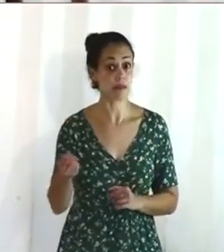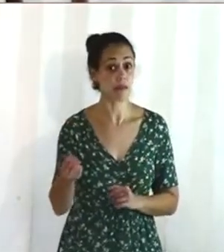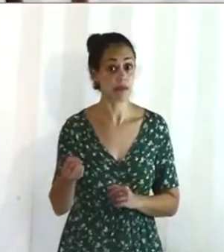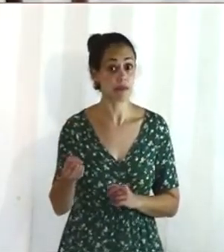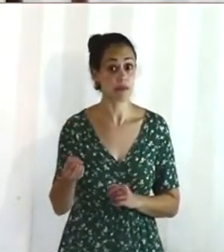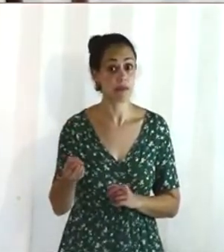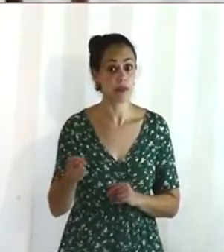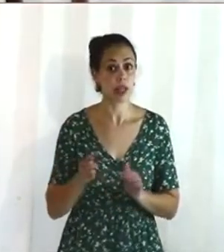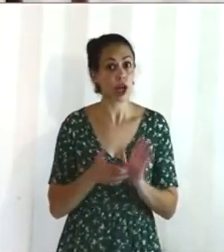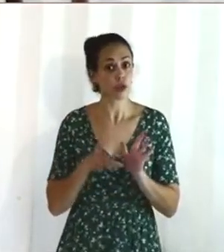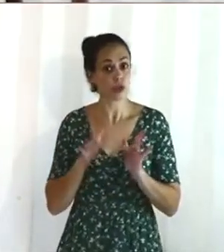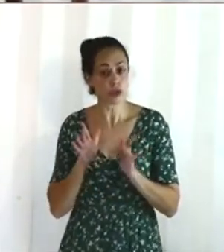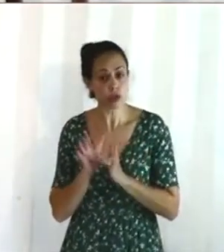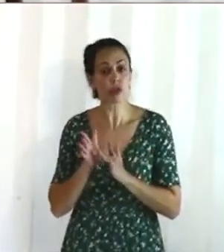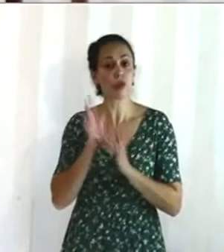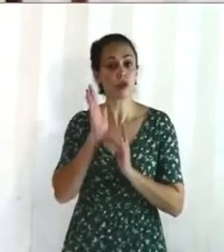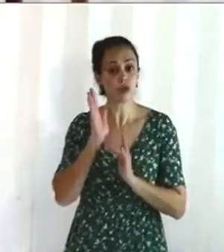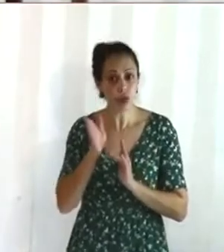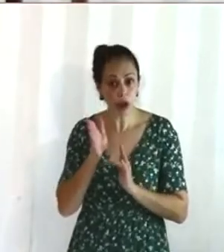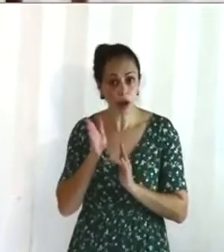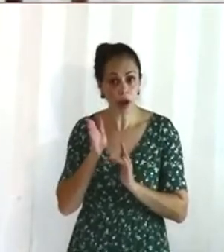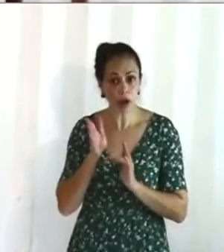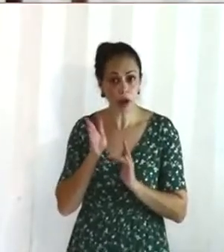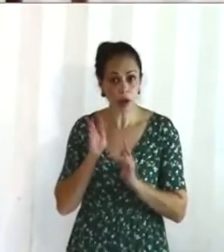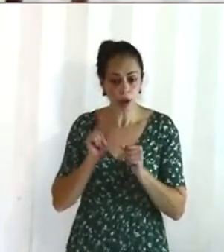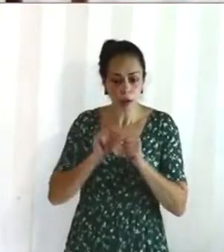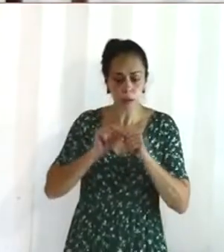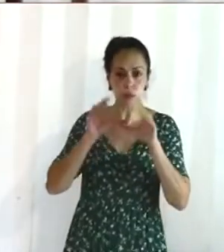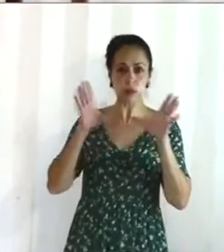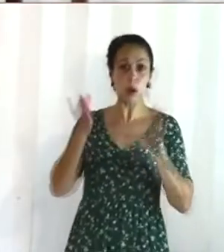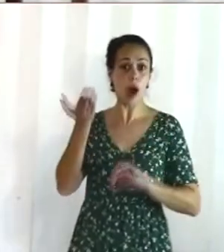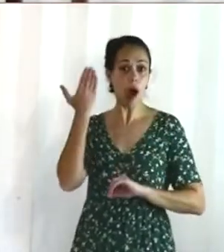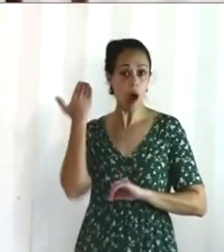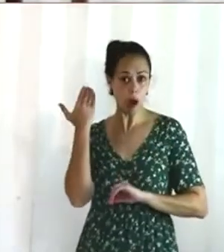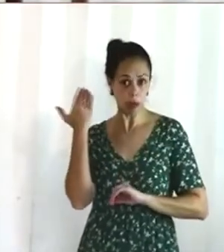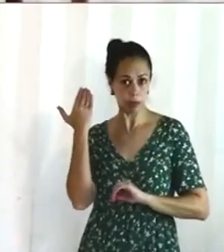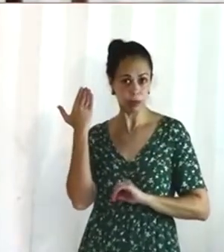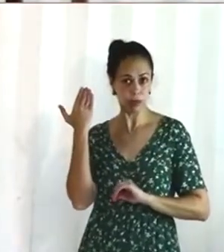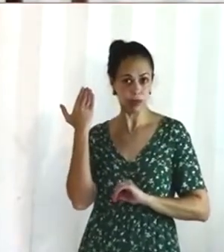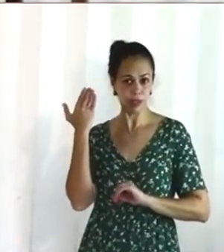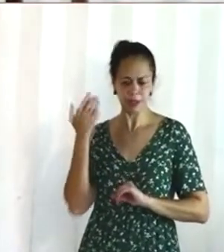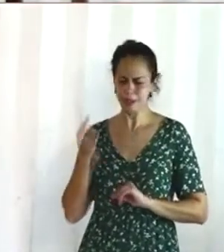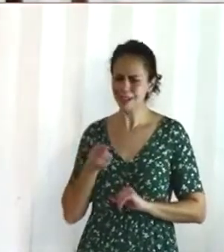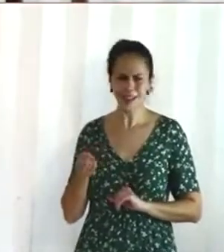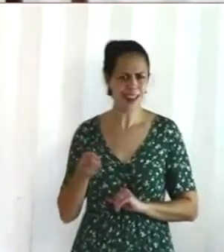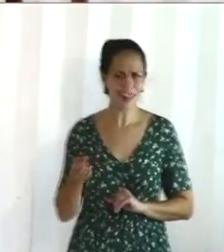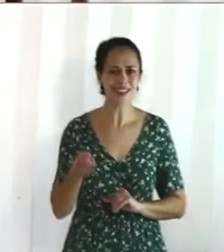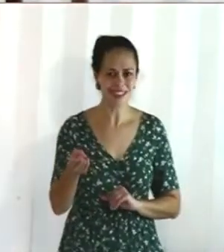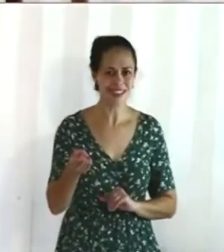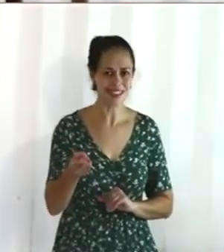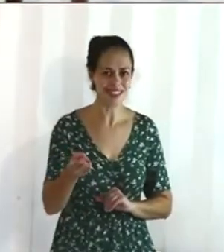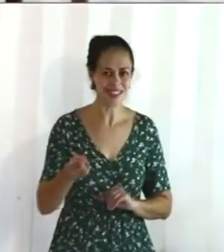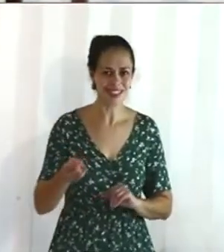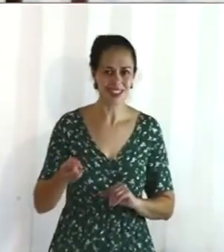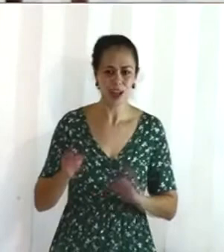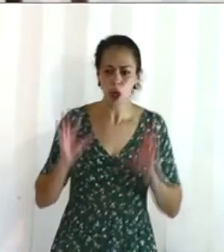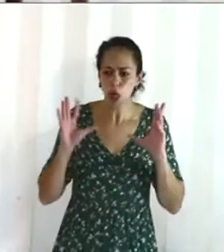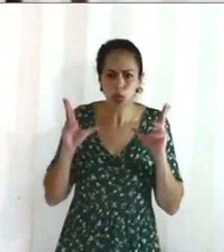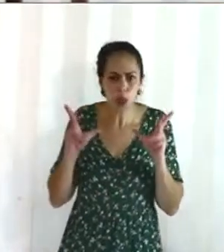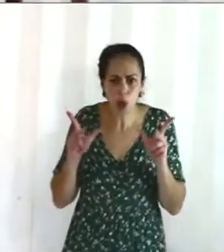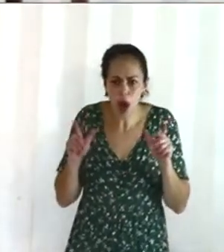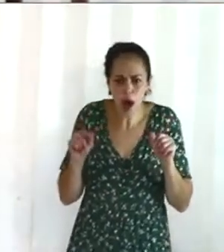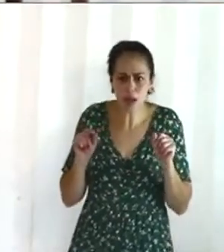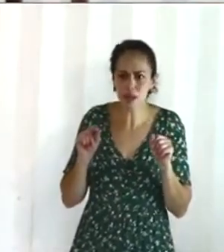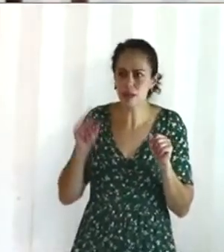quê? Porque para os filósofos gnósticos, a sabedoria era apenas